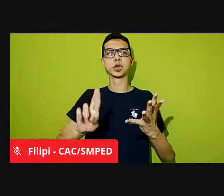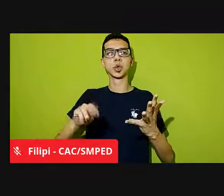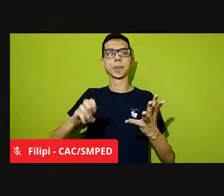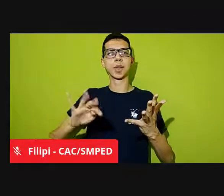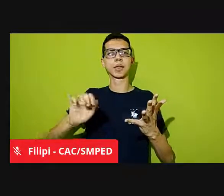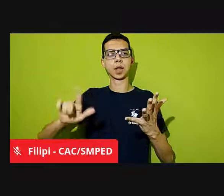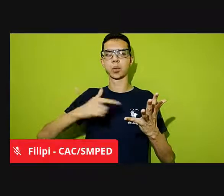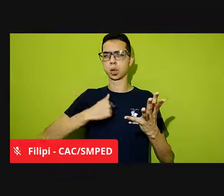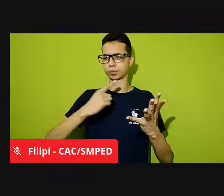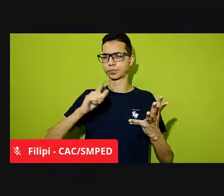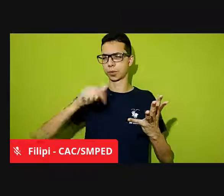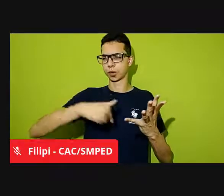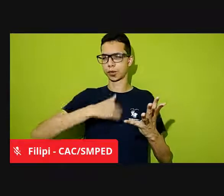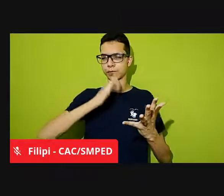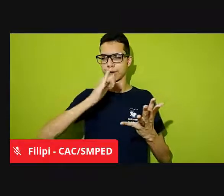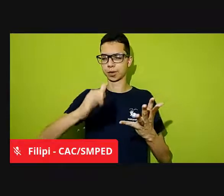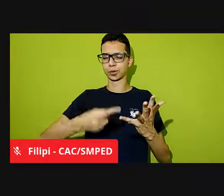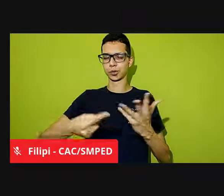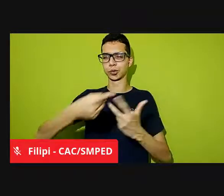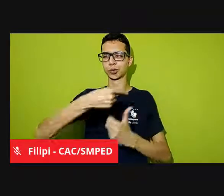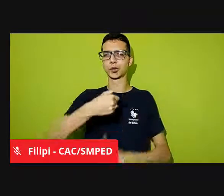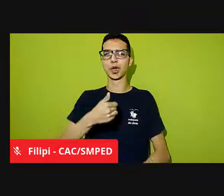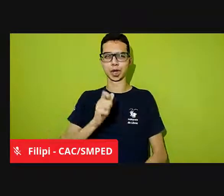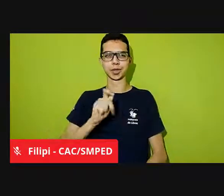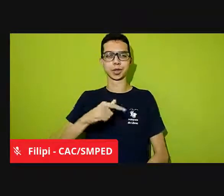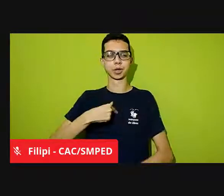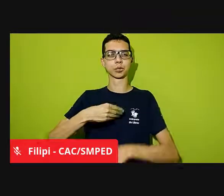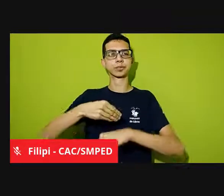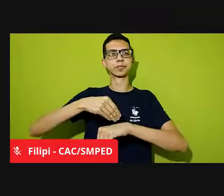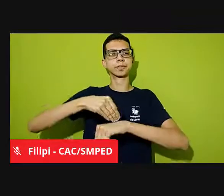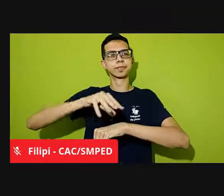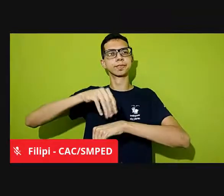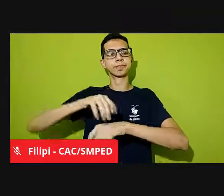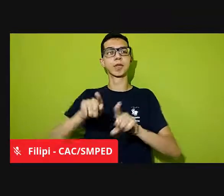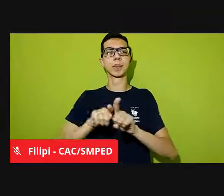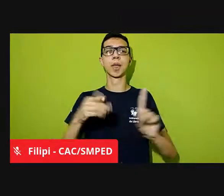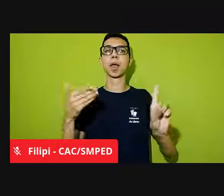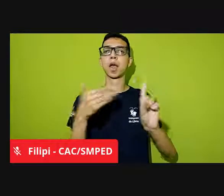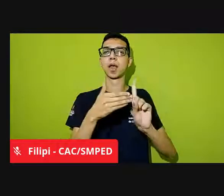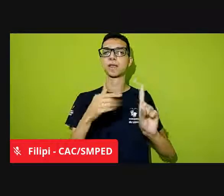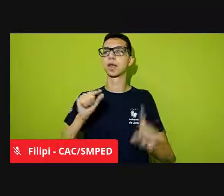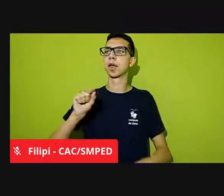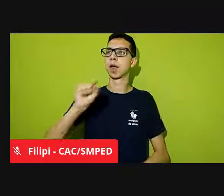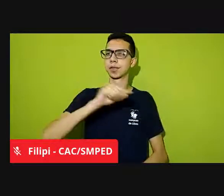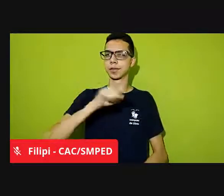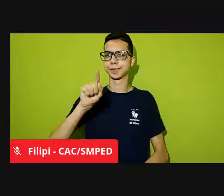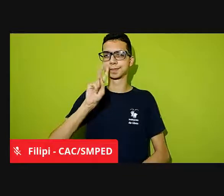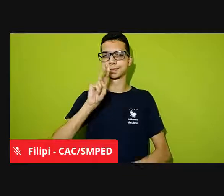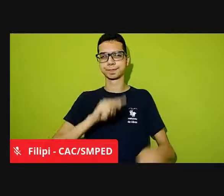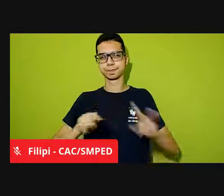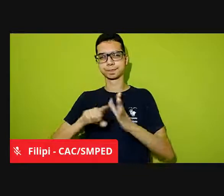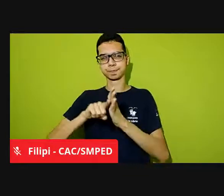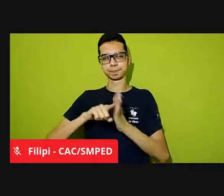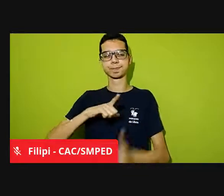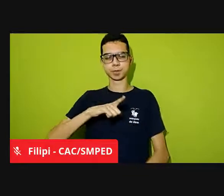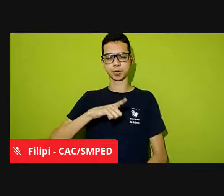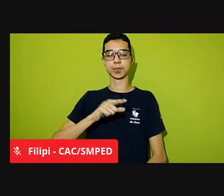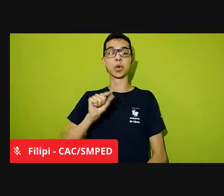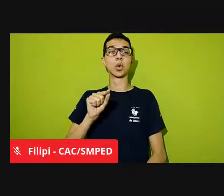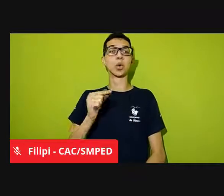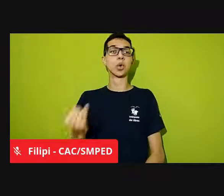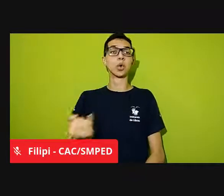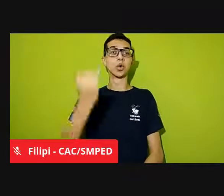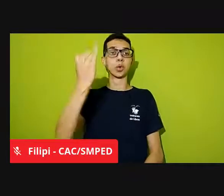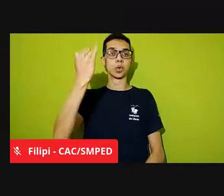depois. E passar várias referências também para vocês. E outro aspecto bastante interessante